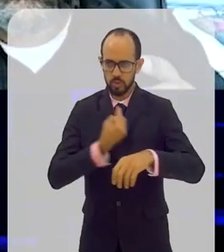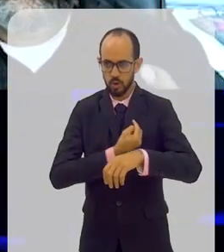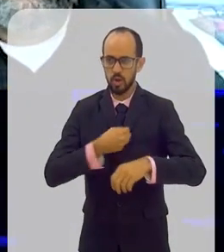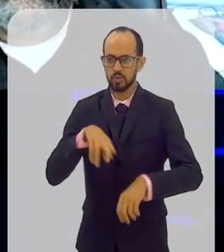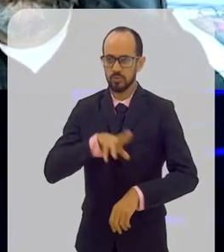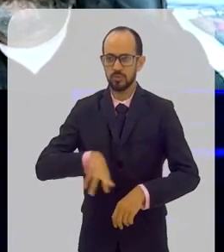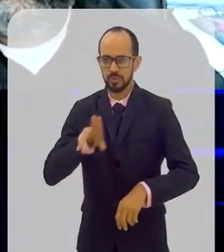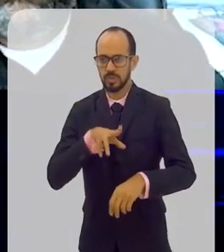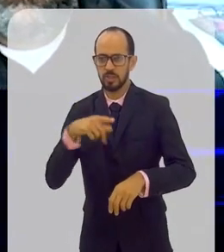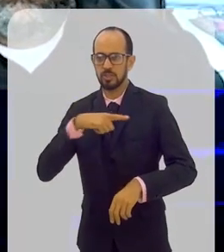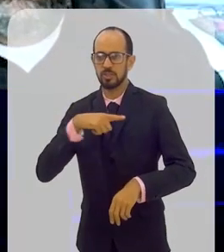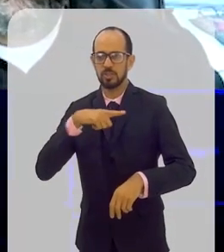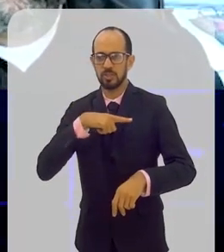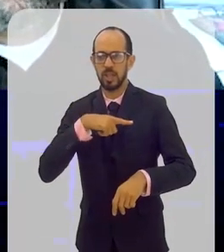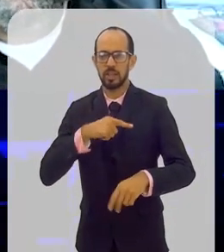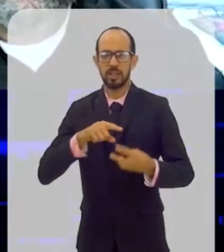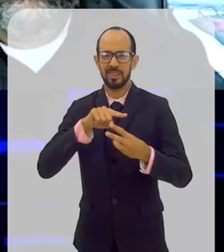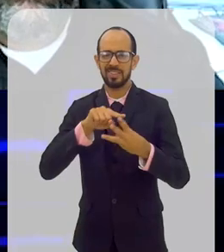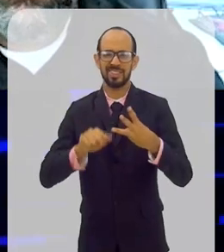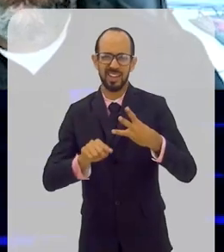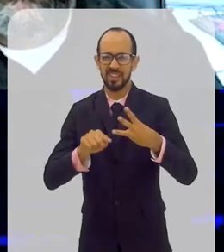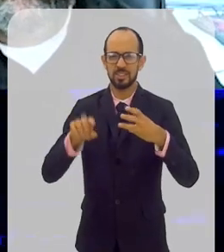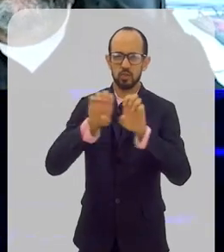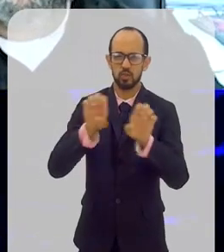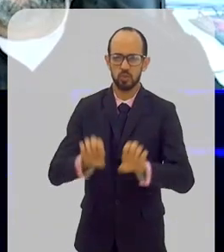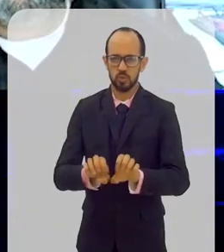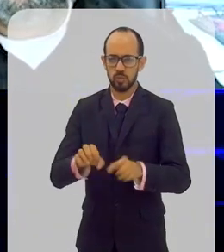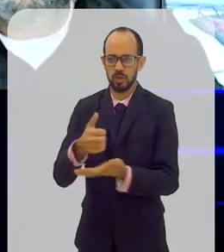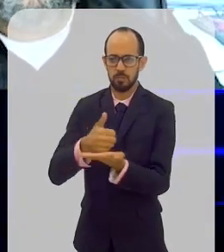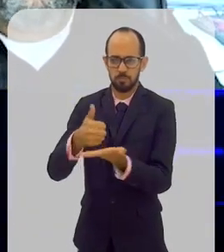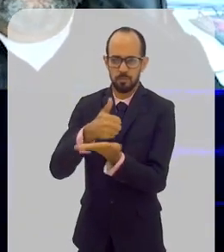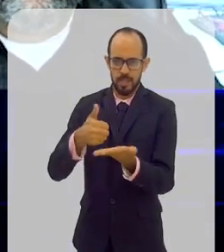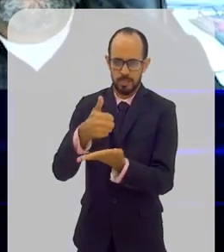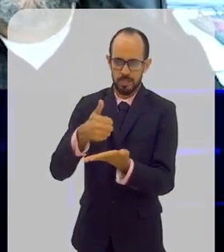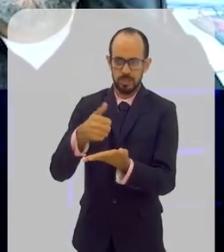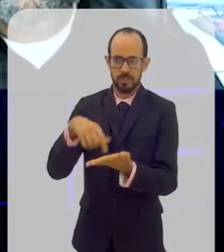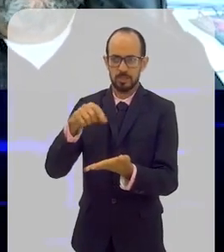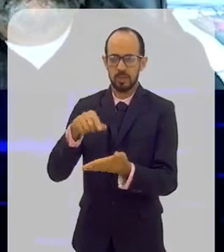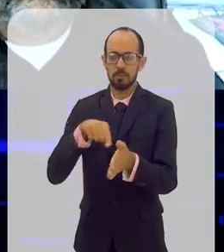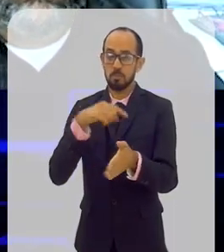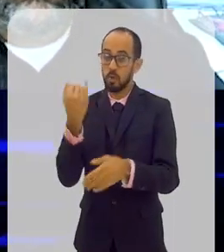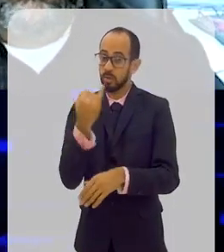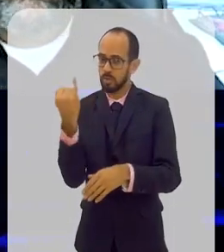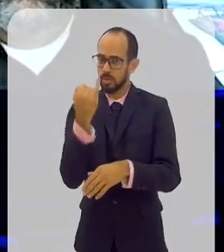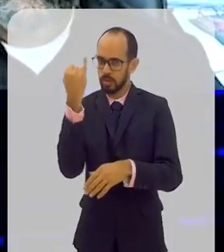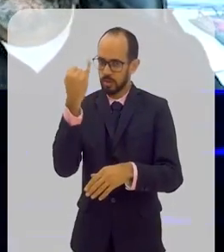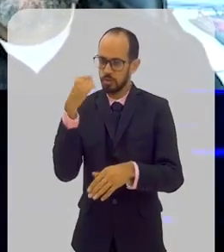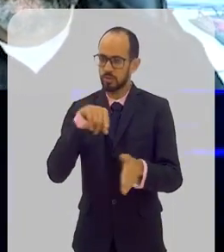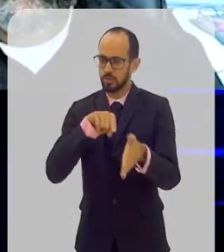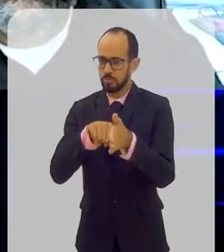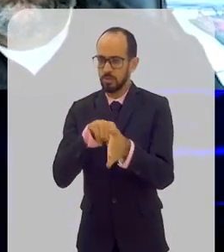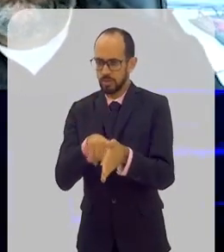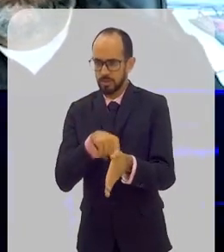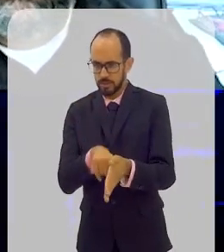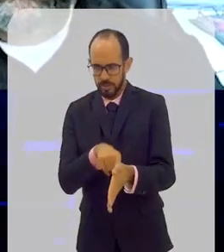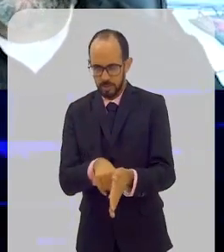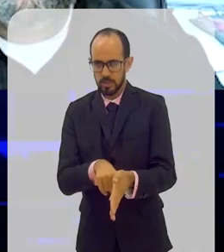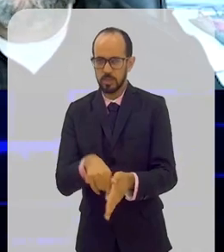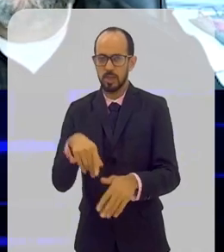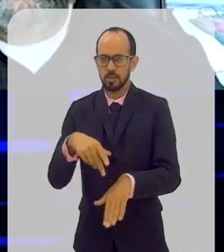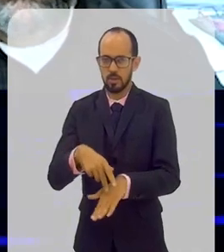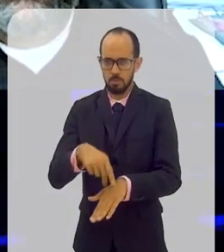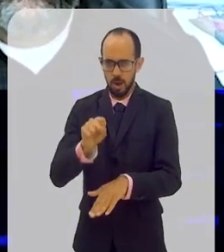nós temos três pilares que são muito importantes, que é pesquisa, a parte da extensão e a parte